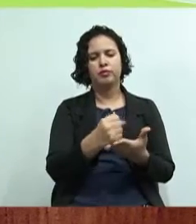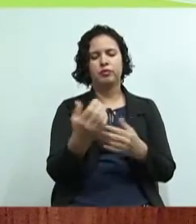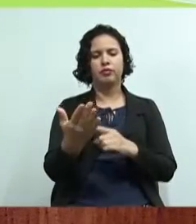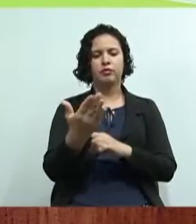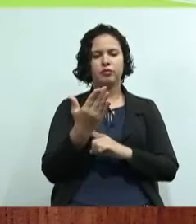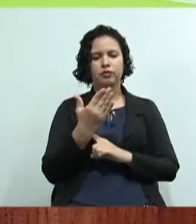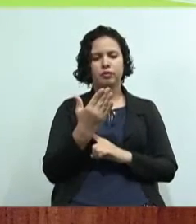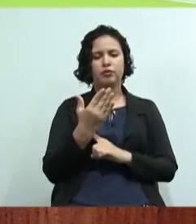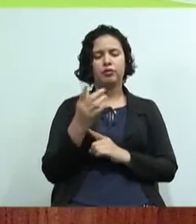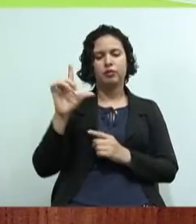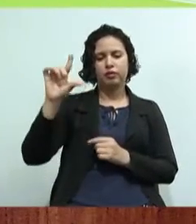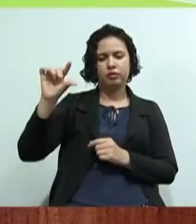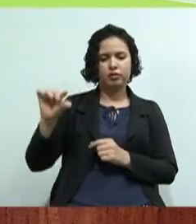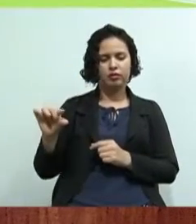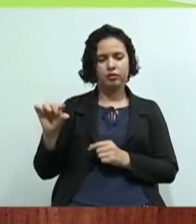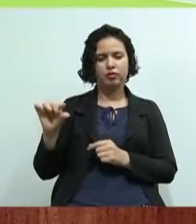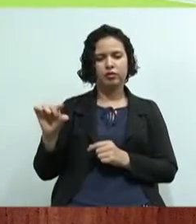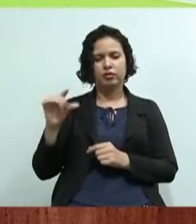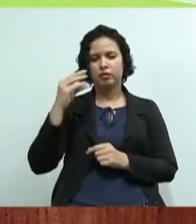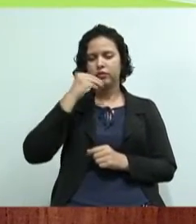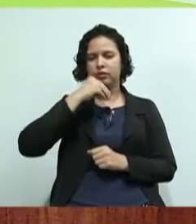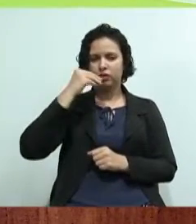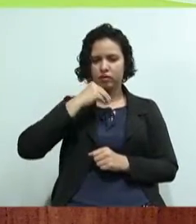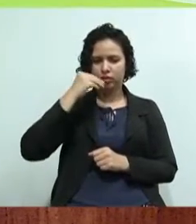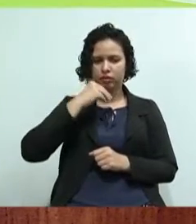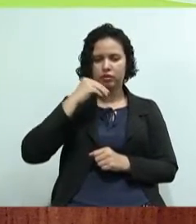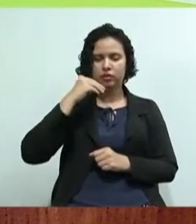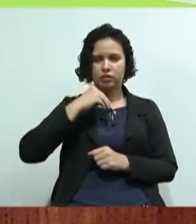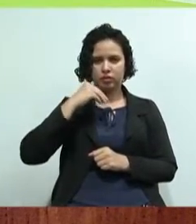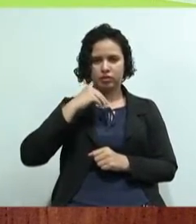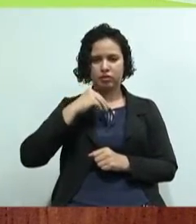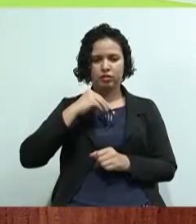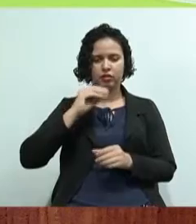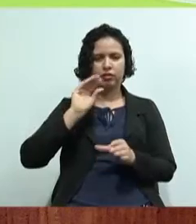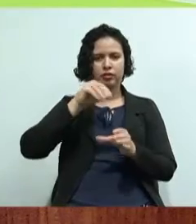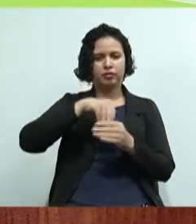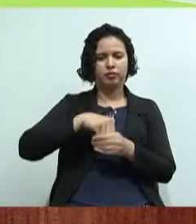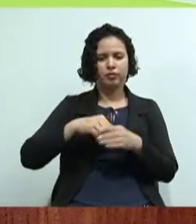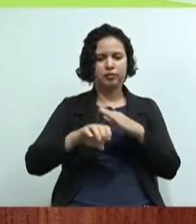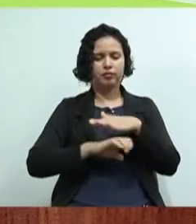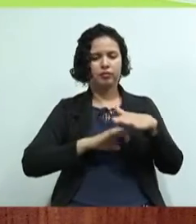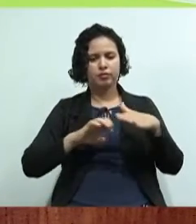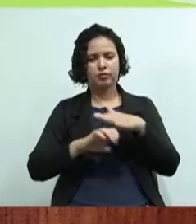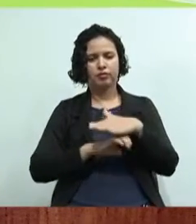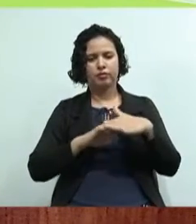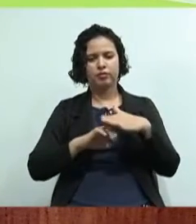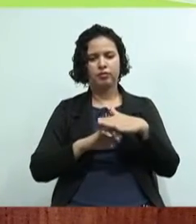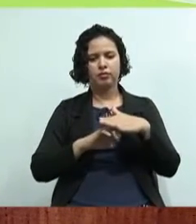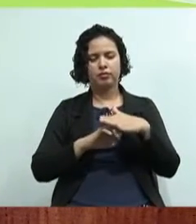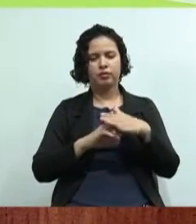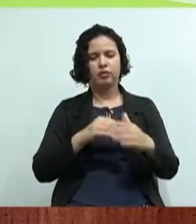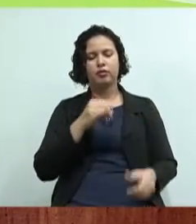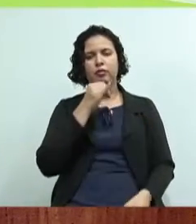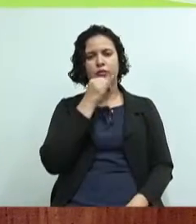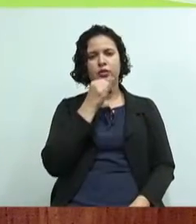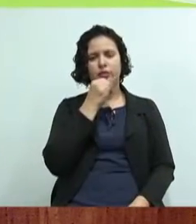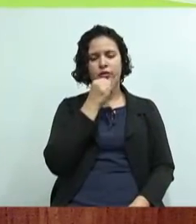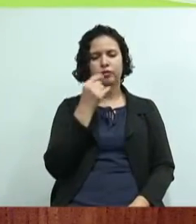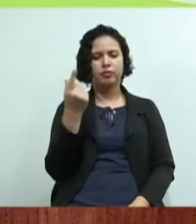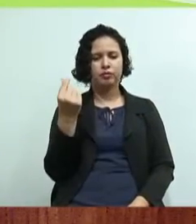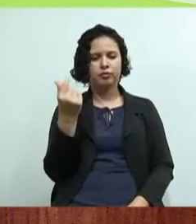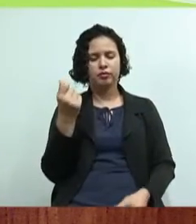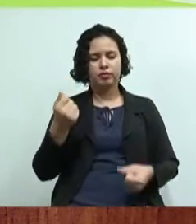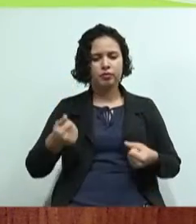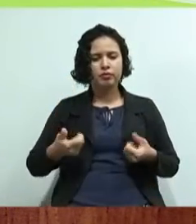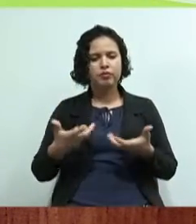ajudar a diminuir ou minimizar as fraquezas internas da organização. Você mencionou muito bem, professor, a questão da redução de custos,